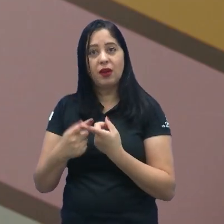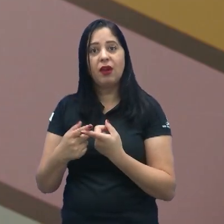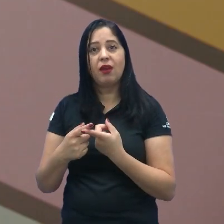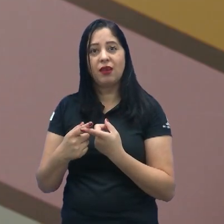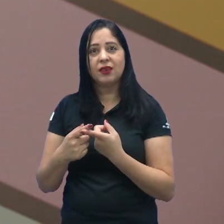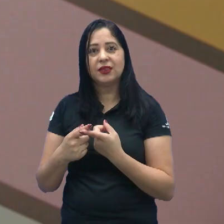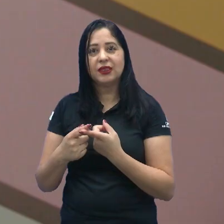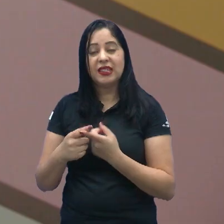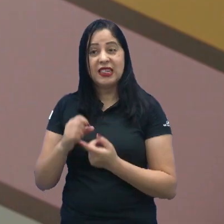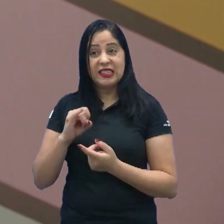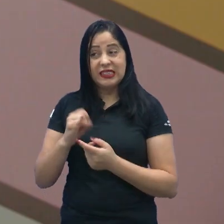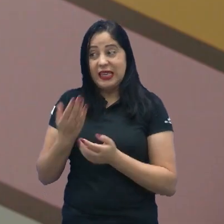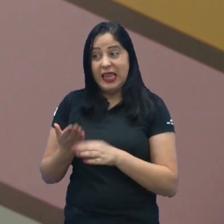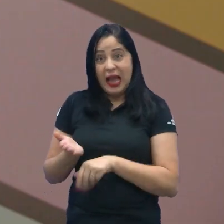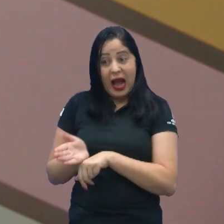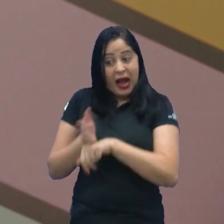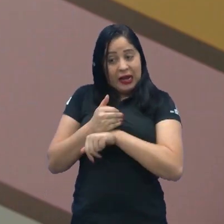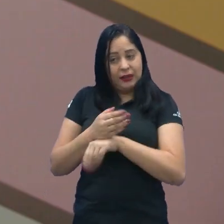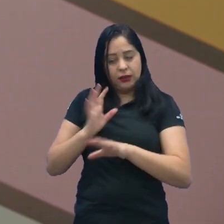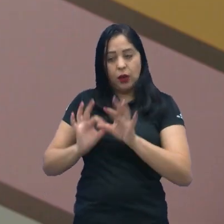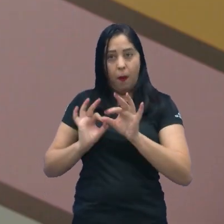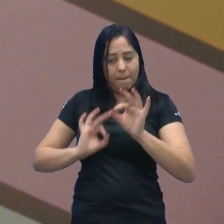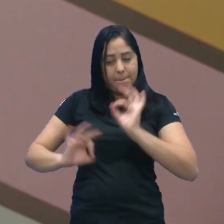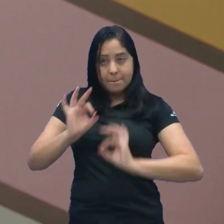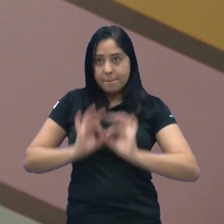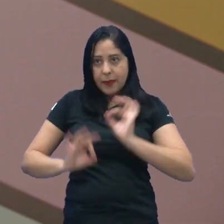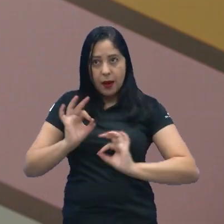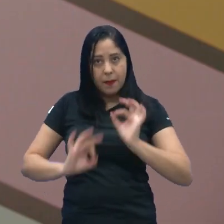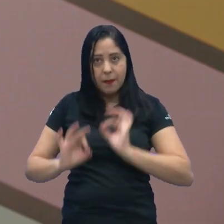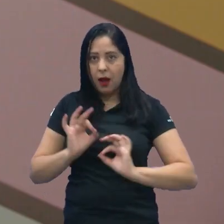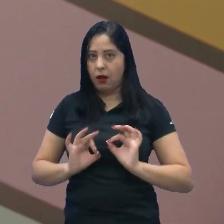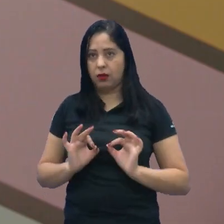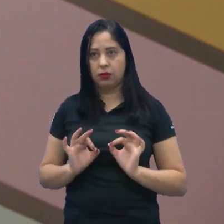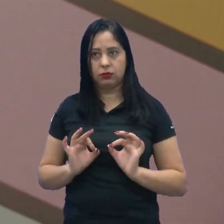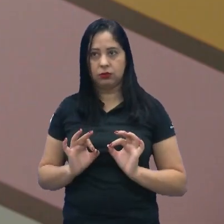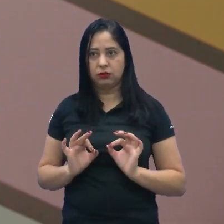melhor para aquele momento, né? A gente nunca se prepara para um parto